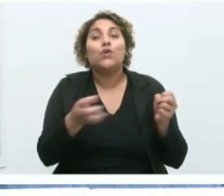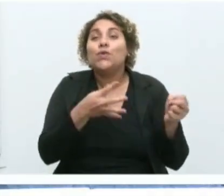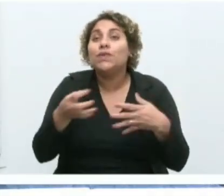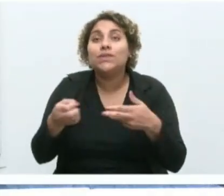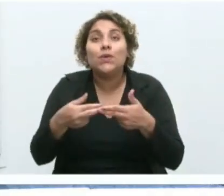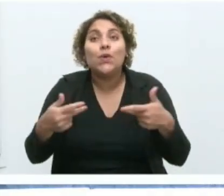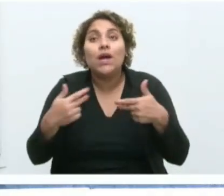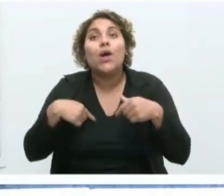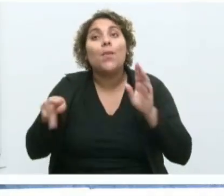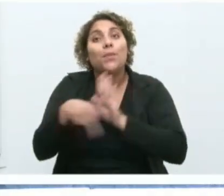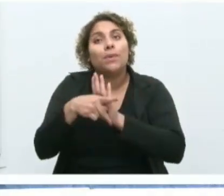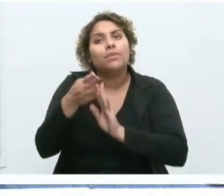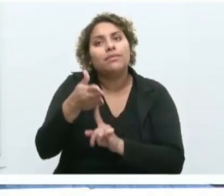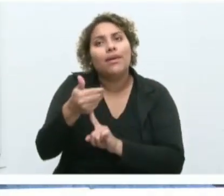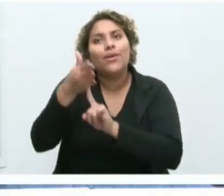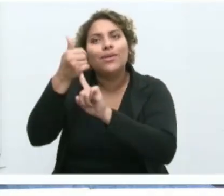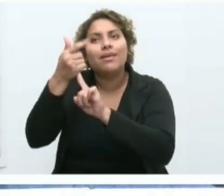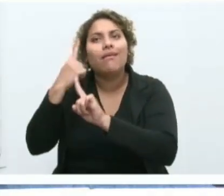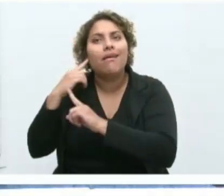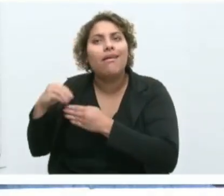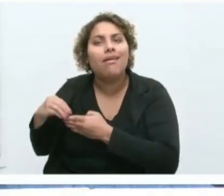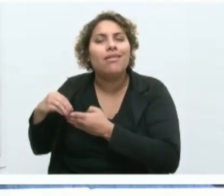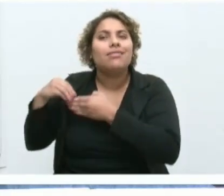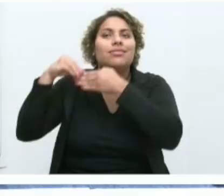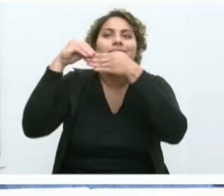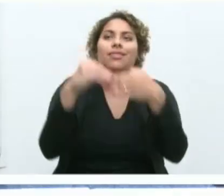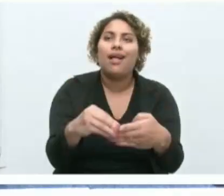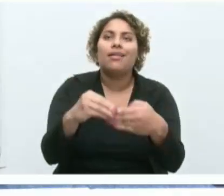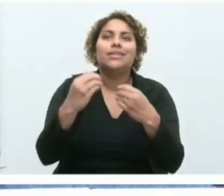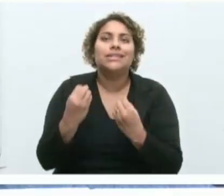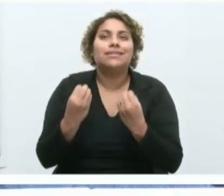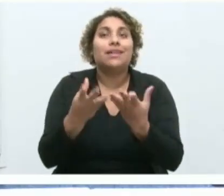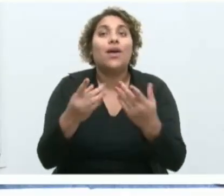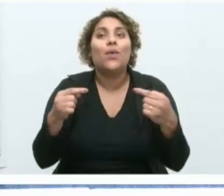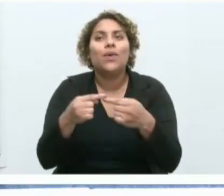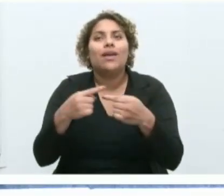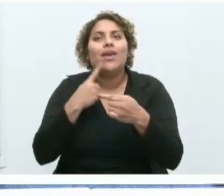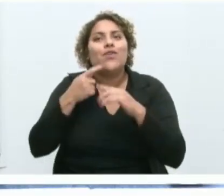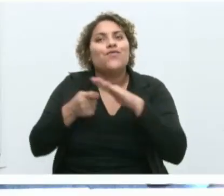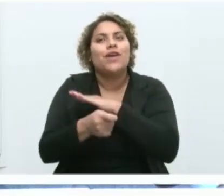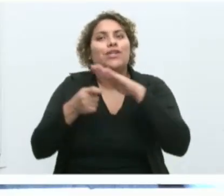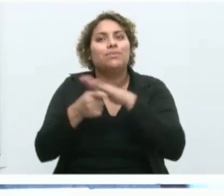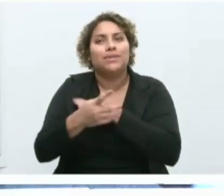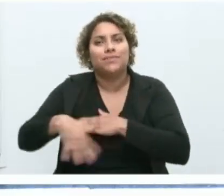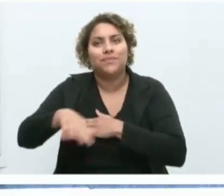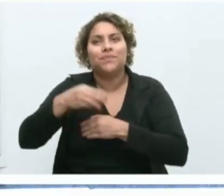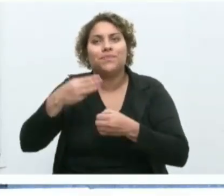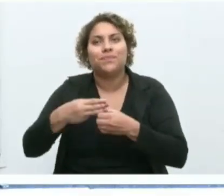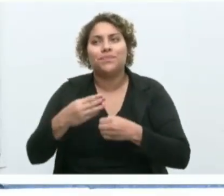na tecnologia, que é o que traz cada vez mais investimento para o nosso município.